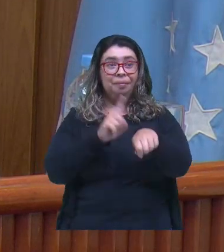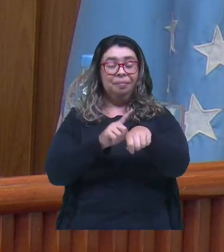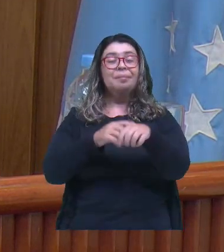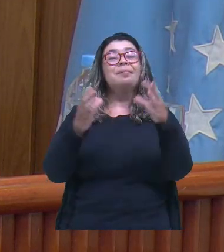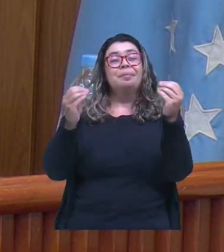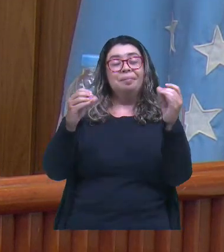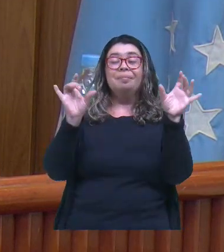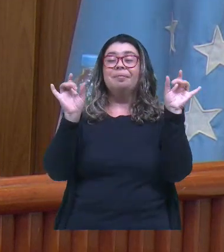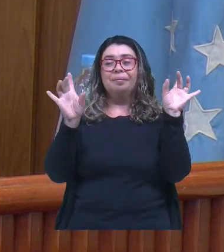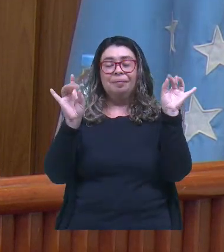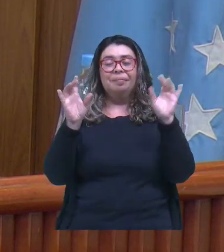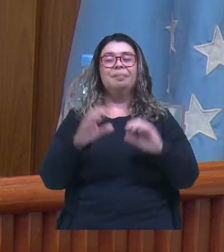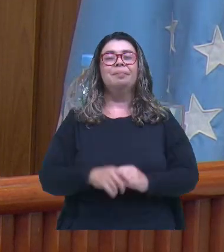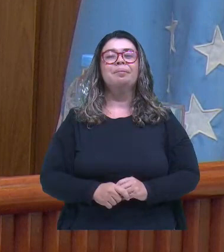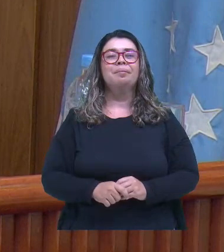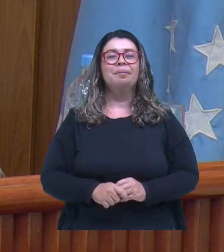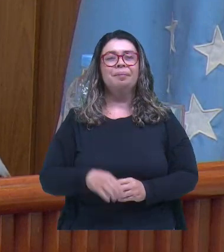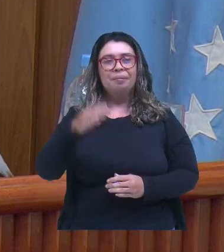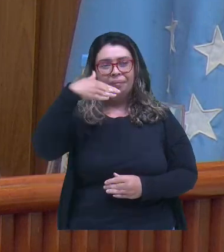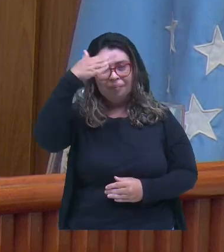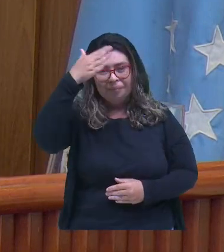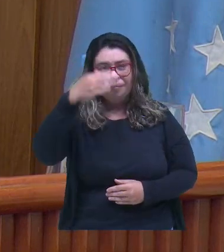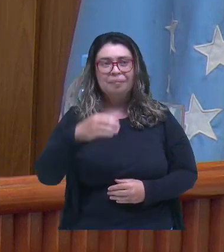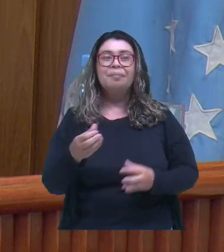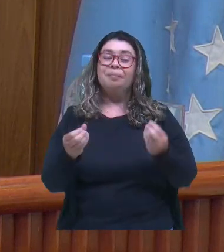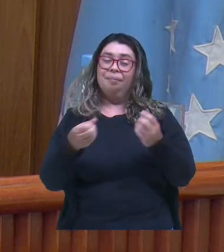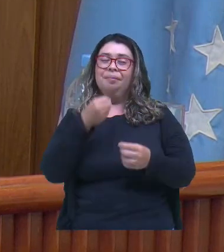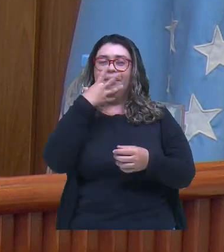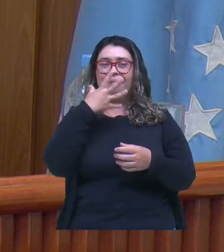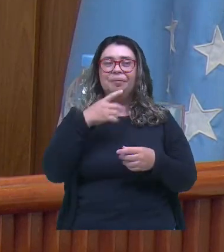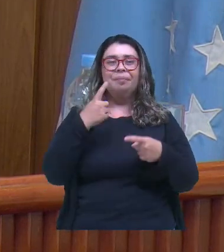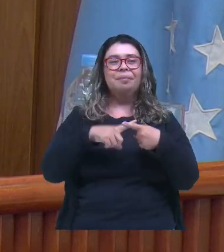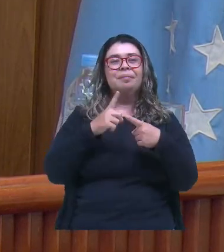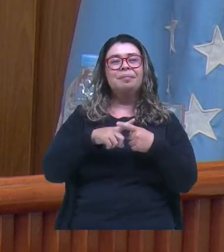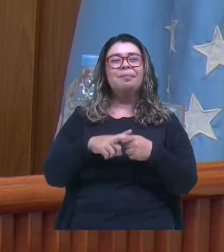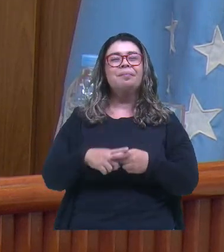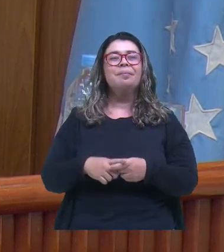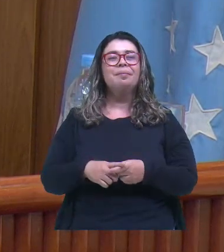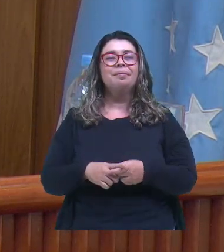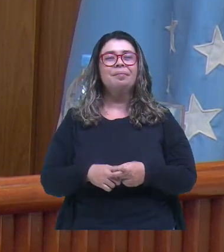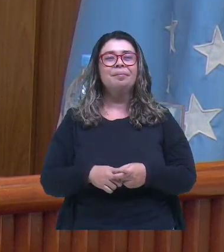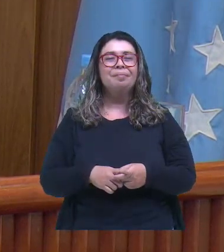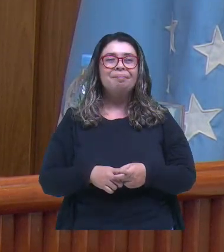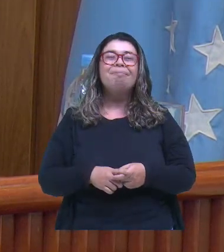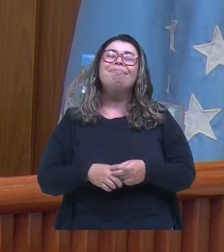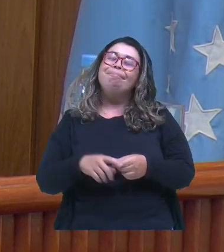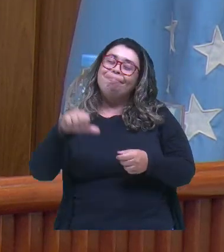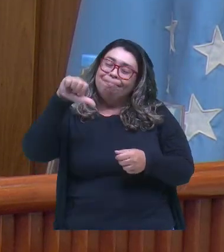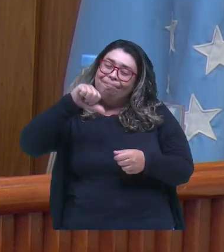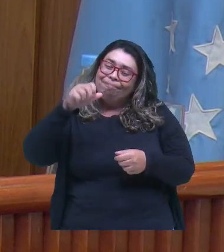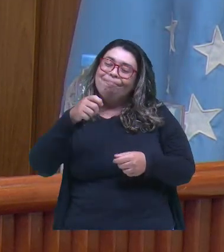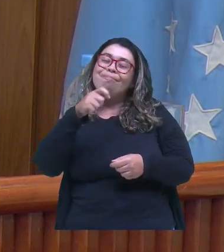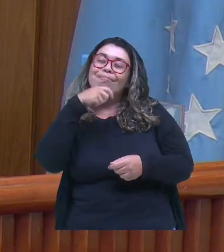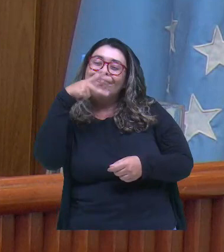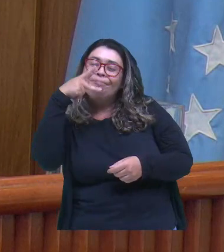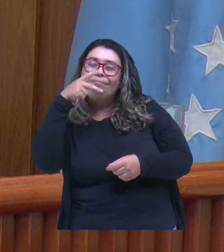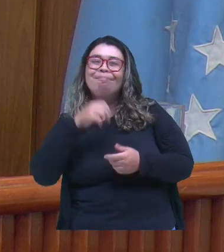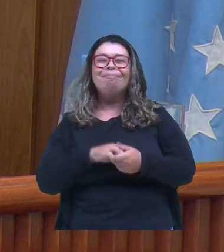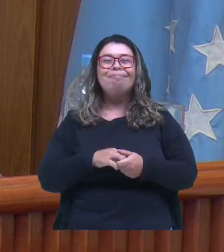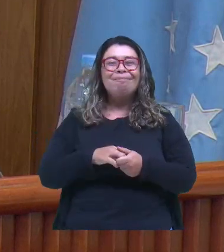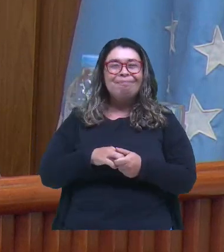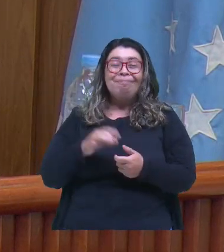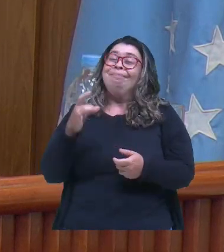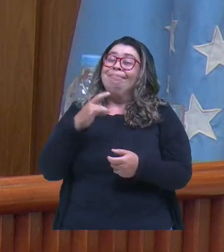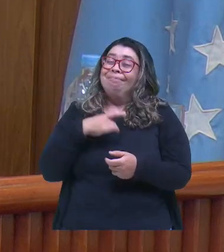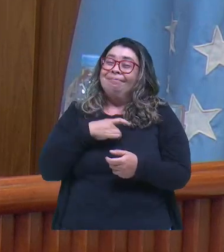especial. Homenagem é muito bom, o que estraga sempre é o microfone. Pensa num negócio